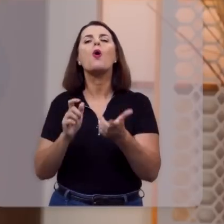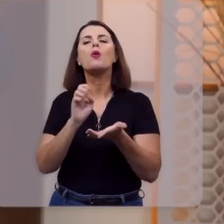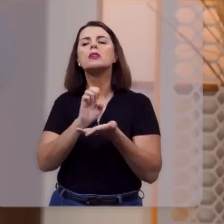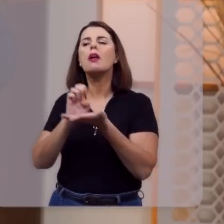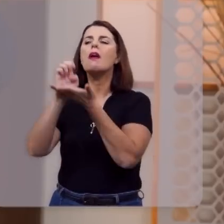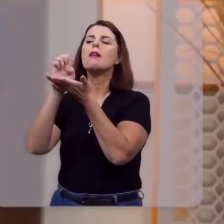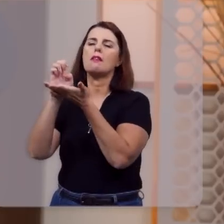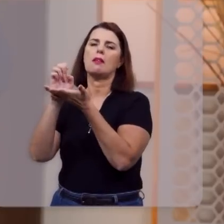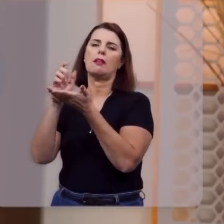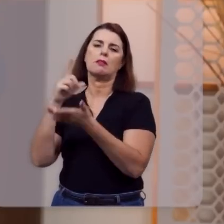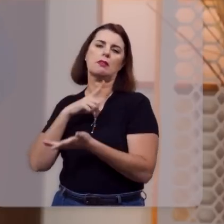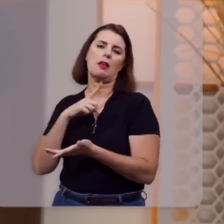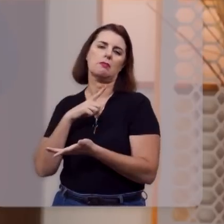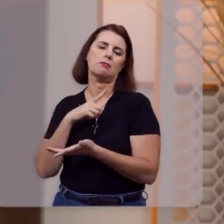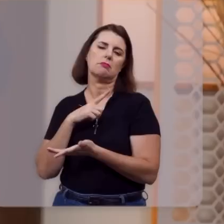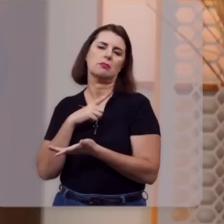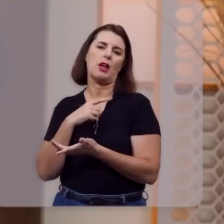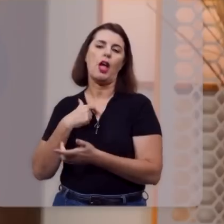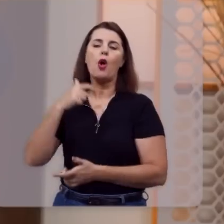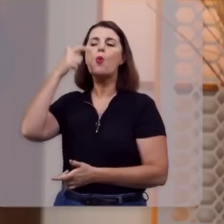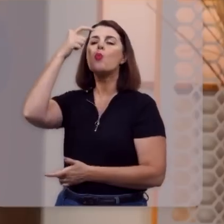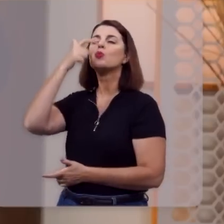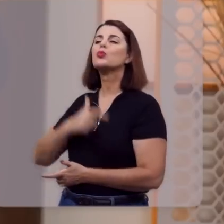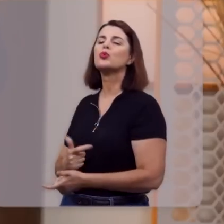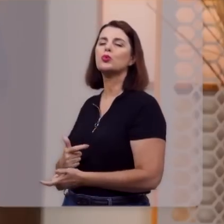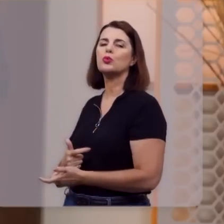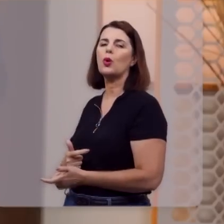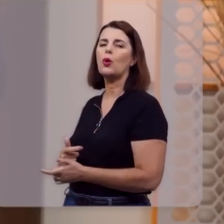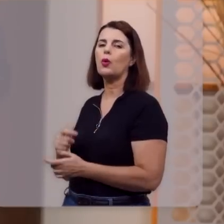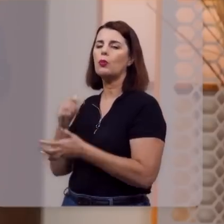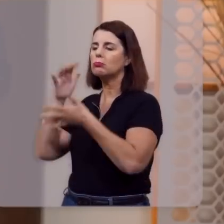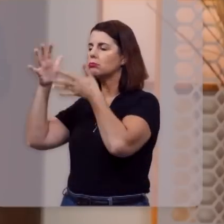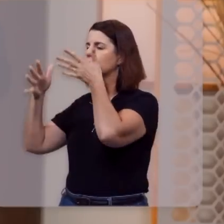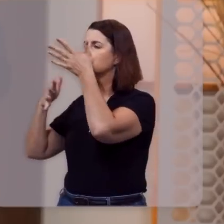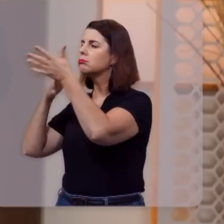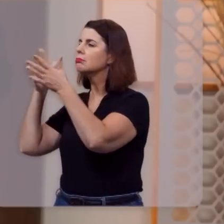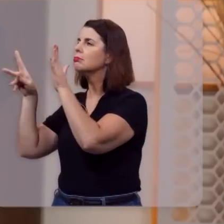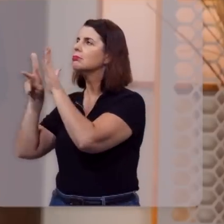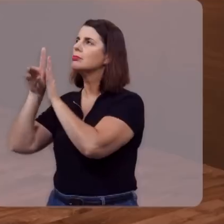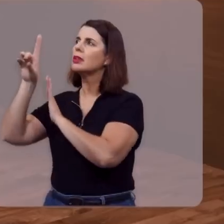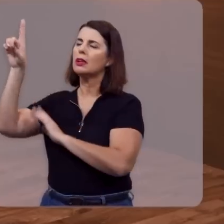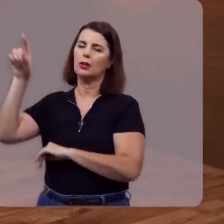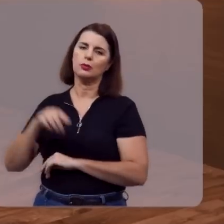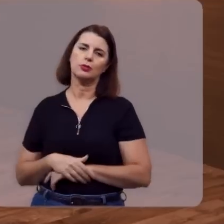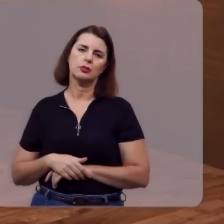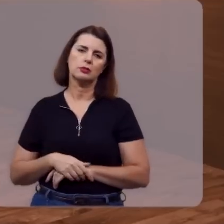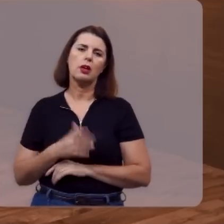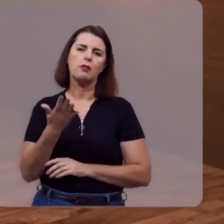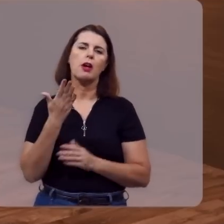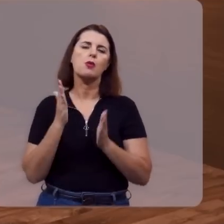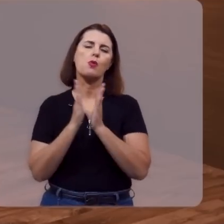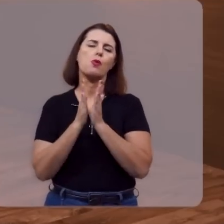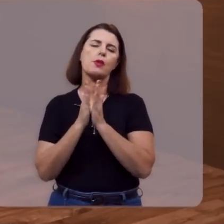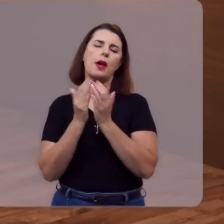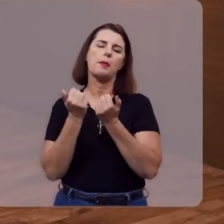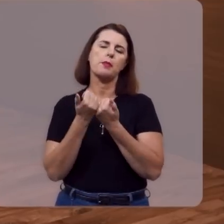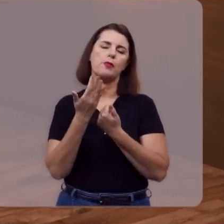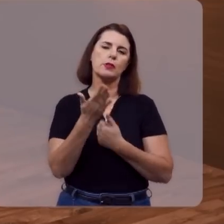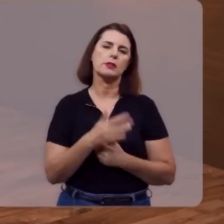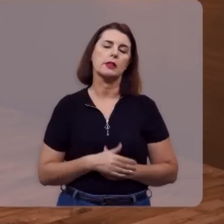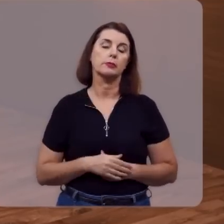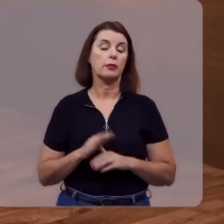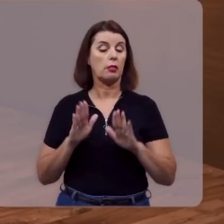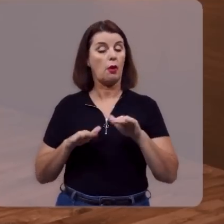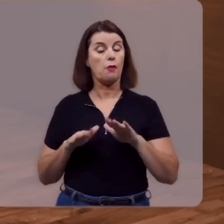que possam dizer: eu sou boca de Deus. Eu quero orar em seu favor.